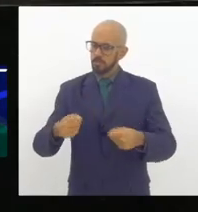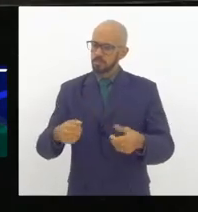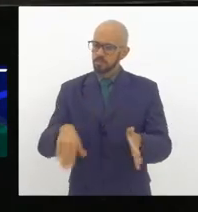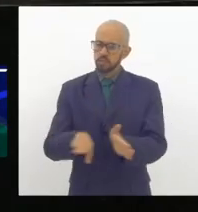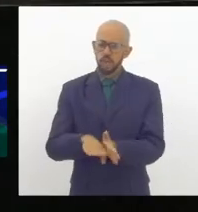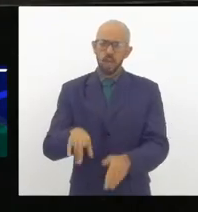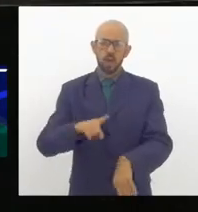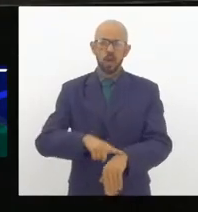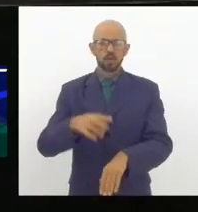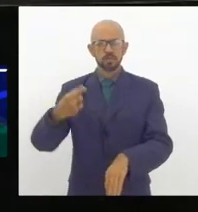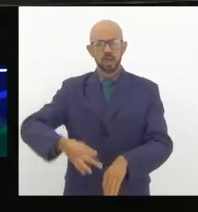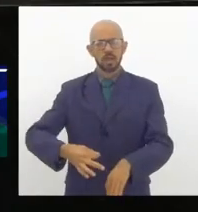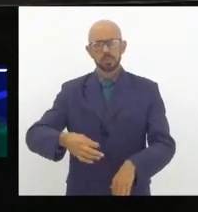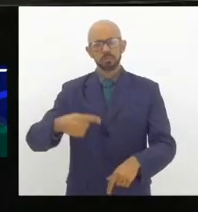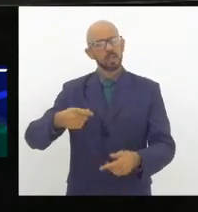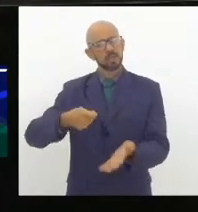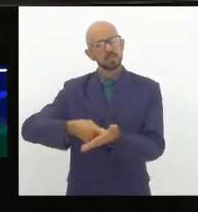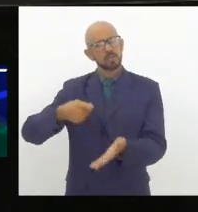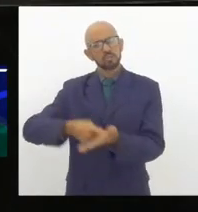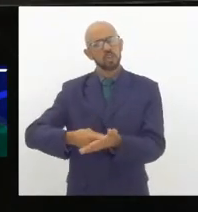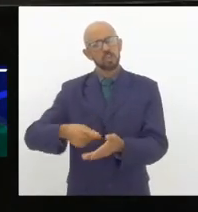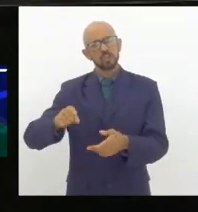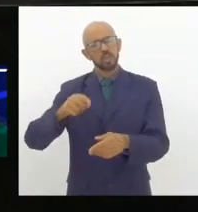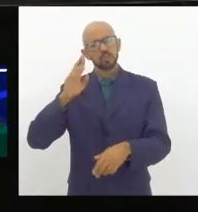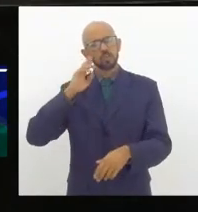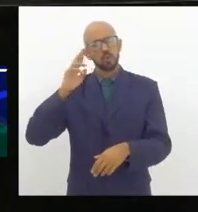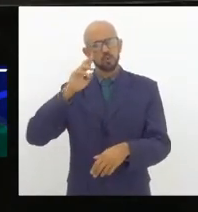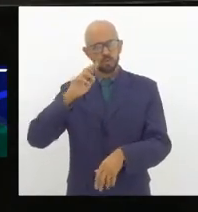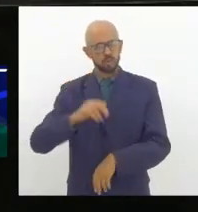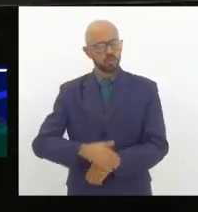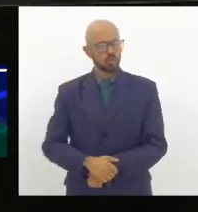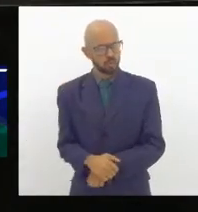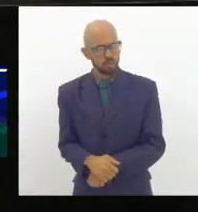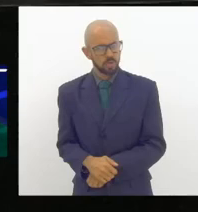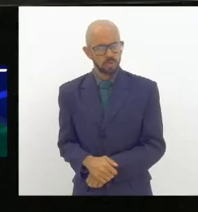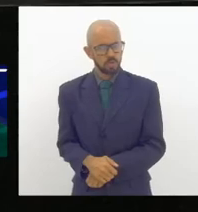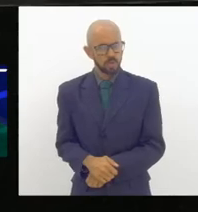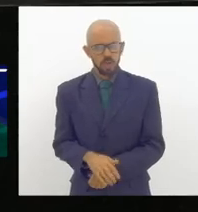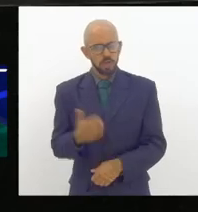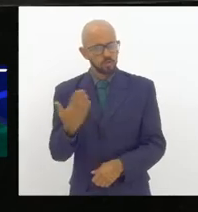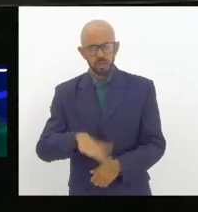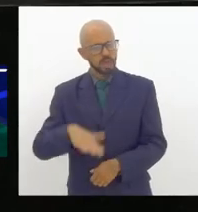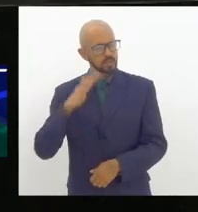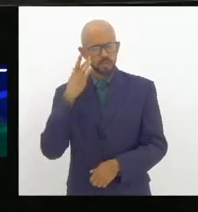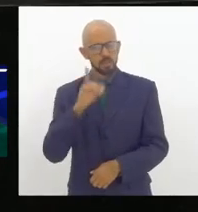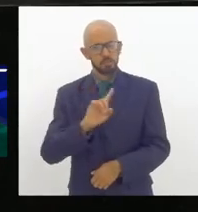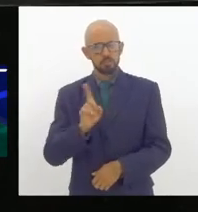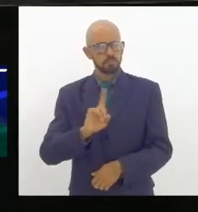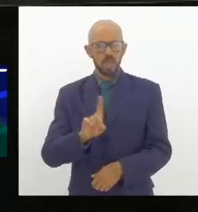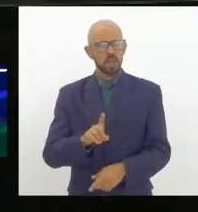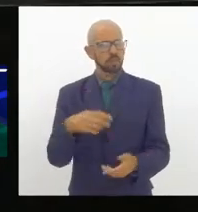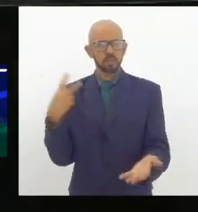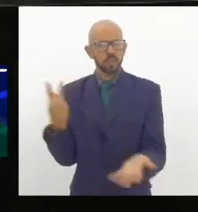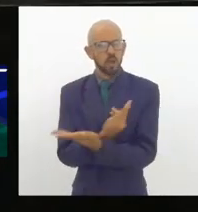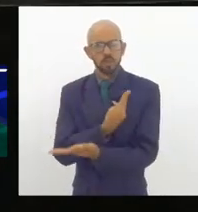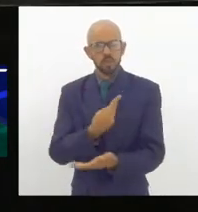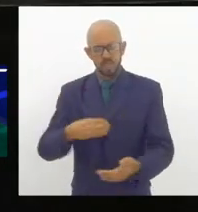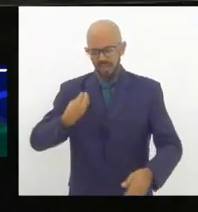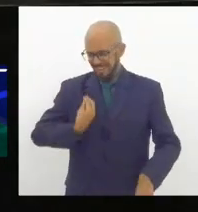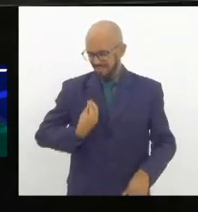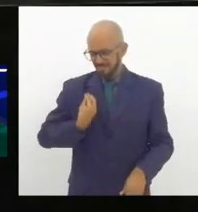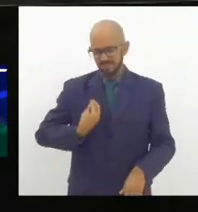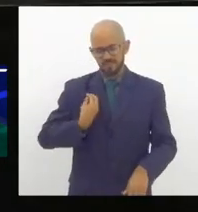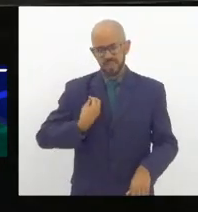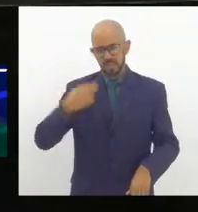tudo empregador e se não quer saber da situação do que se passa em relação a vida